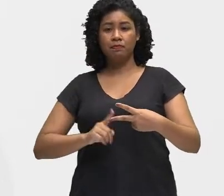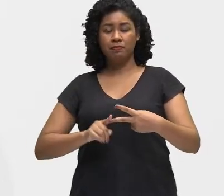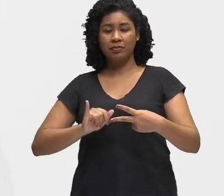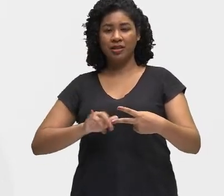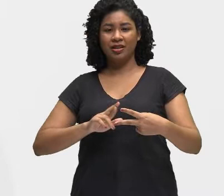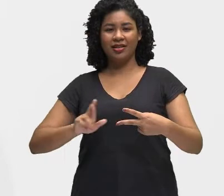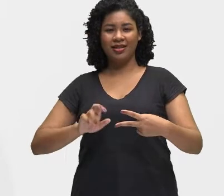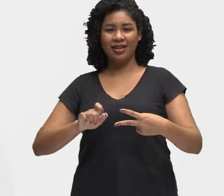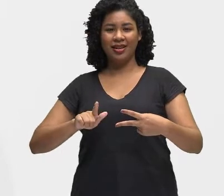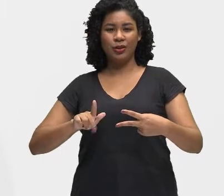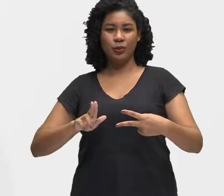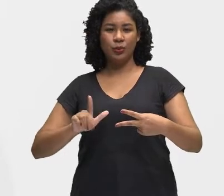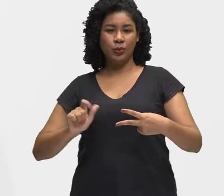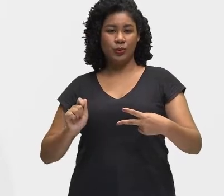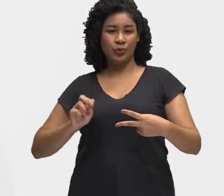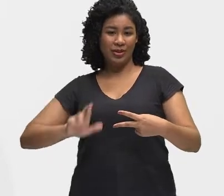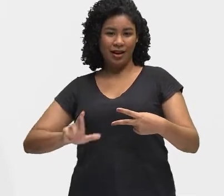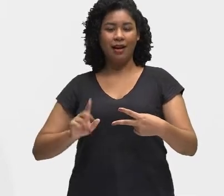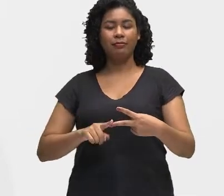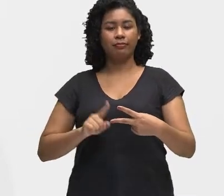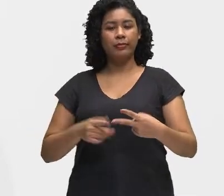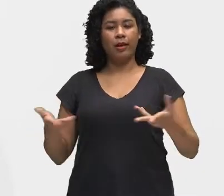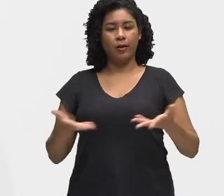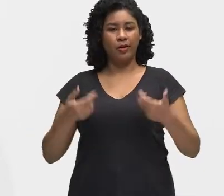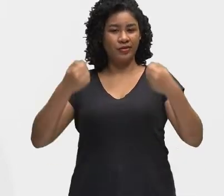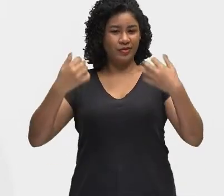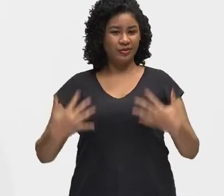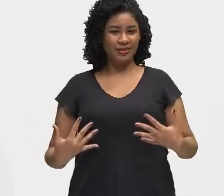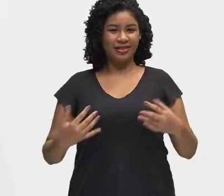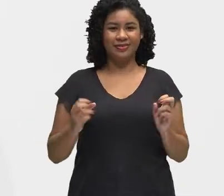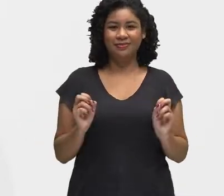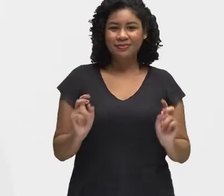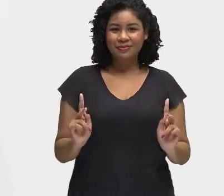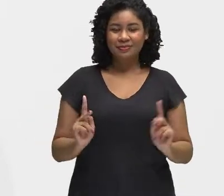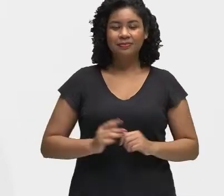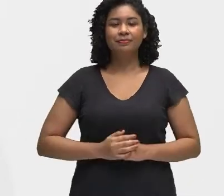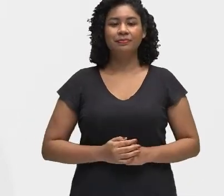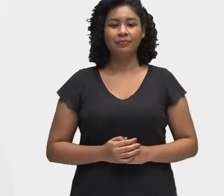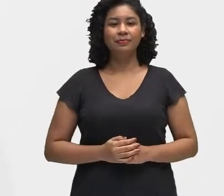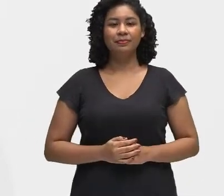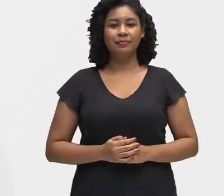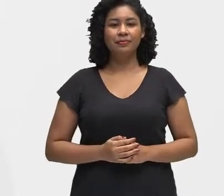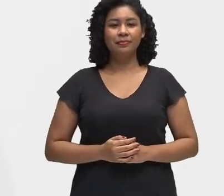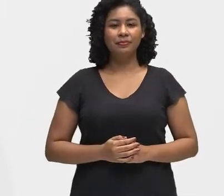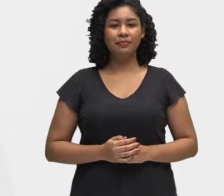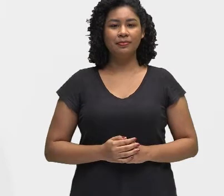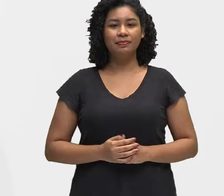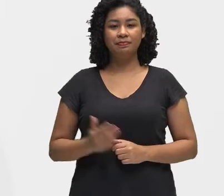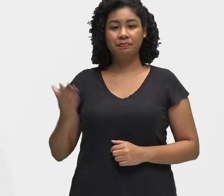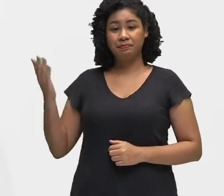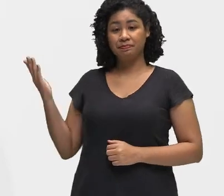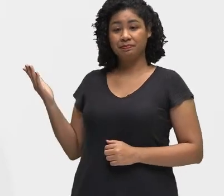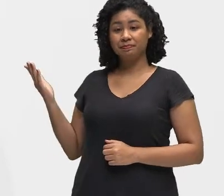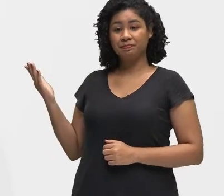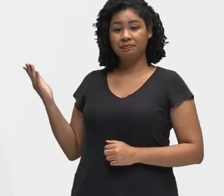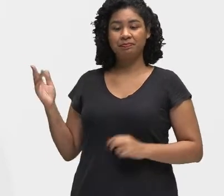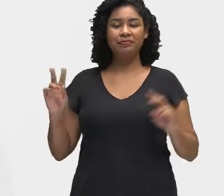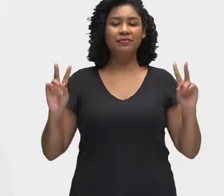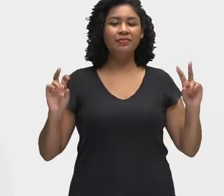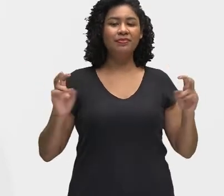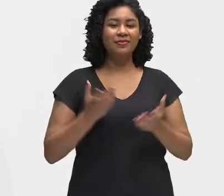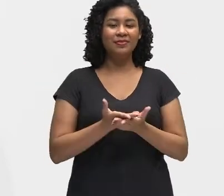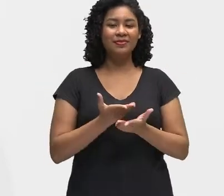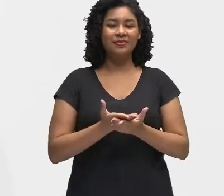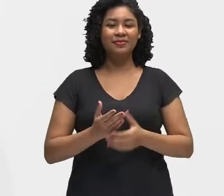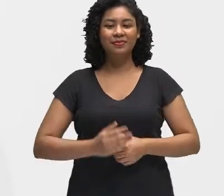Titia Fernanda. Então, a gente vai ver agora os verbos irregulares. E o objeto do nosso conhecimento de hoje é a construção do repertório